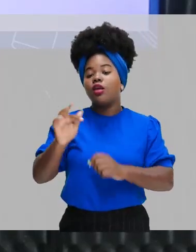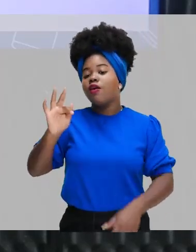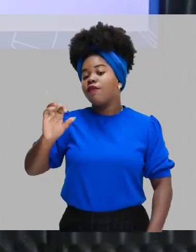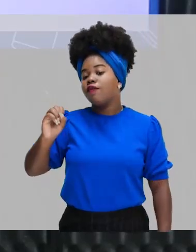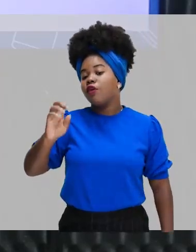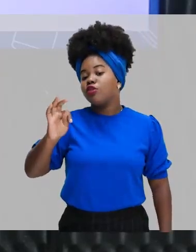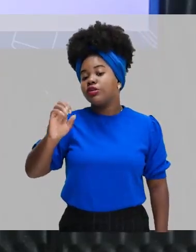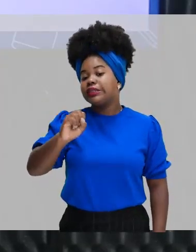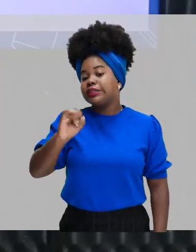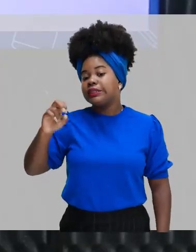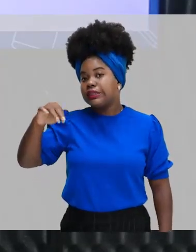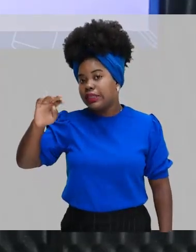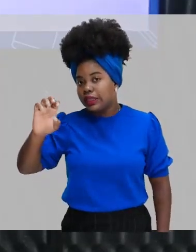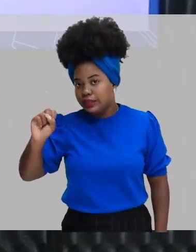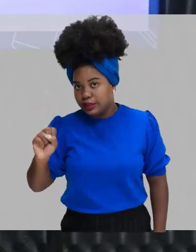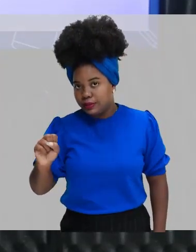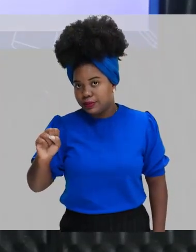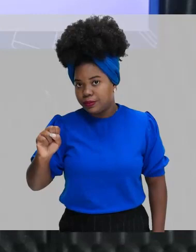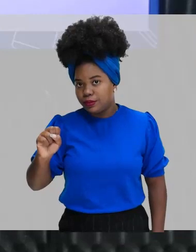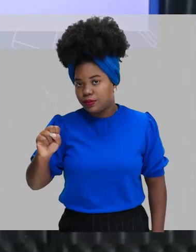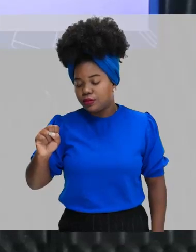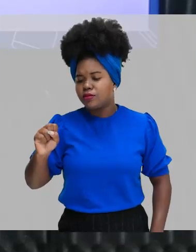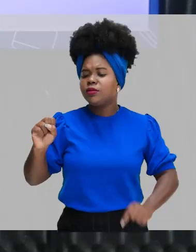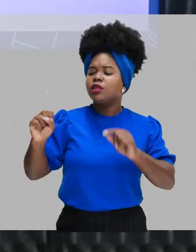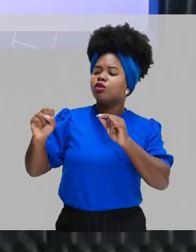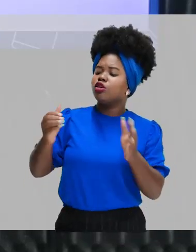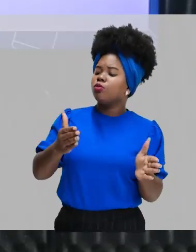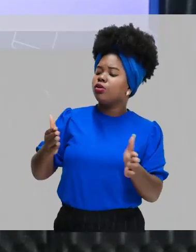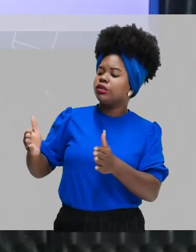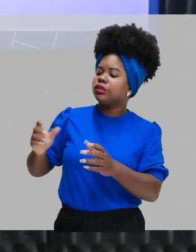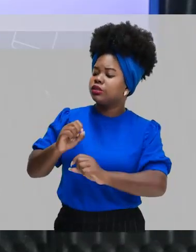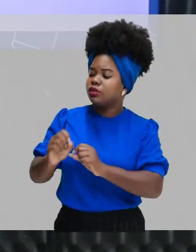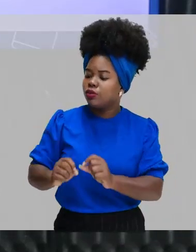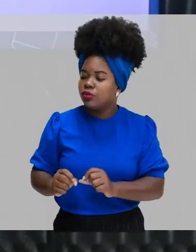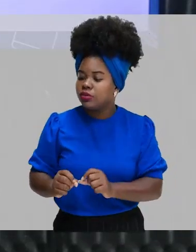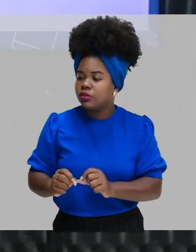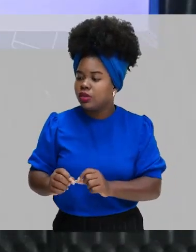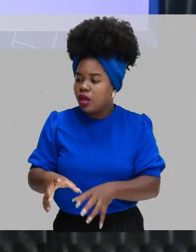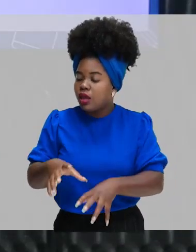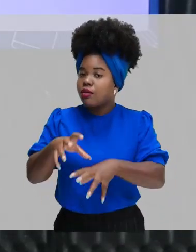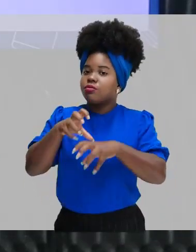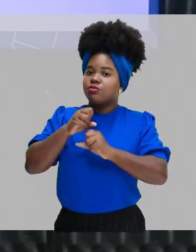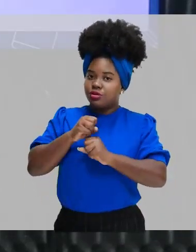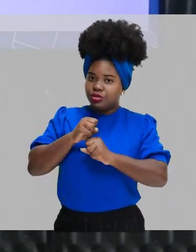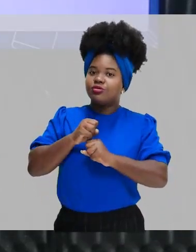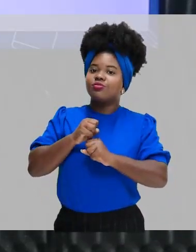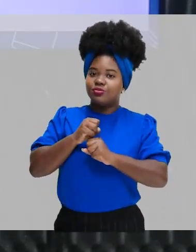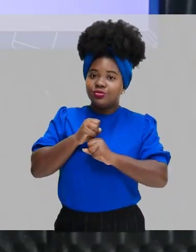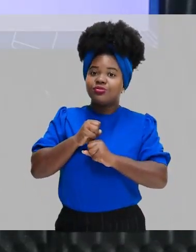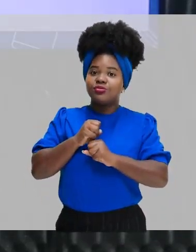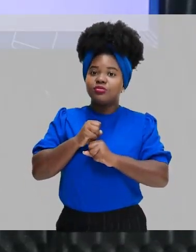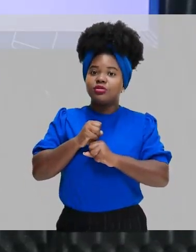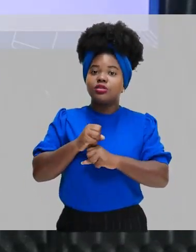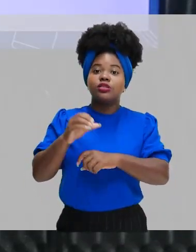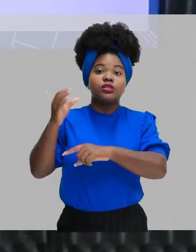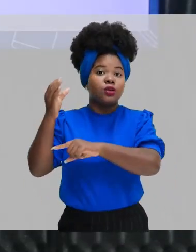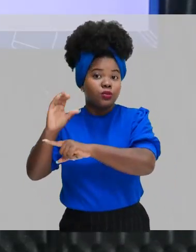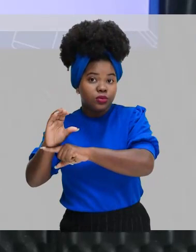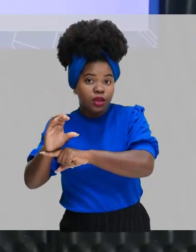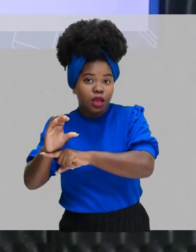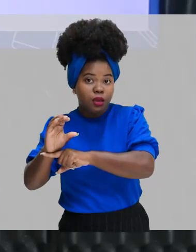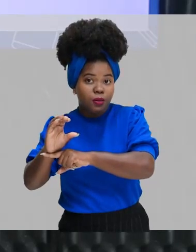certo e a fotossíntese é o quê é a captura do gás carbônico presente no ar turminha